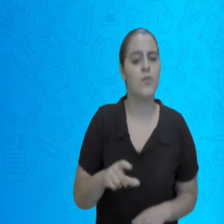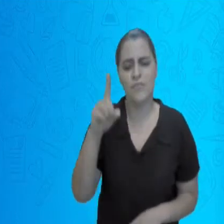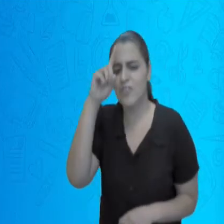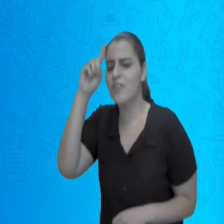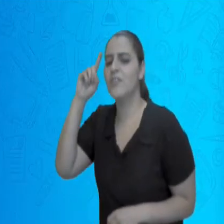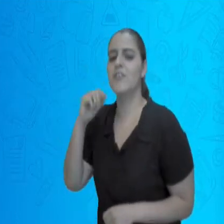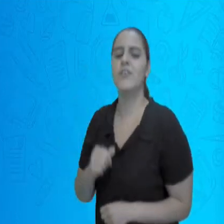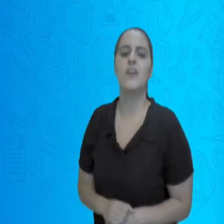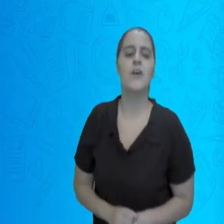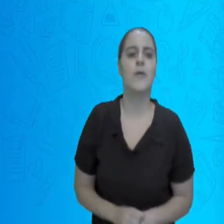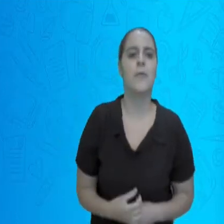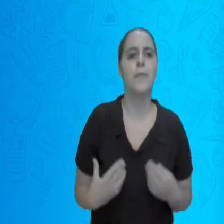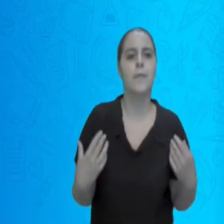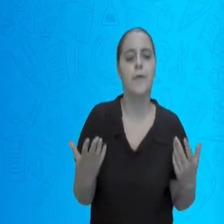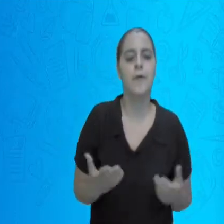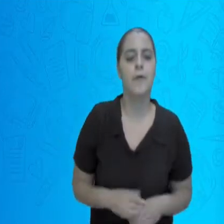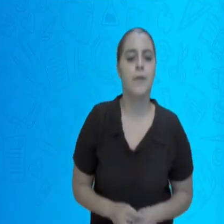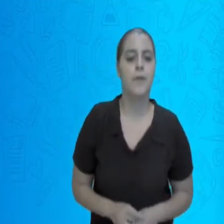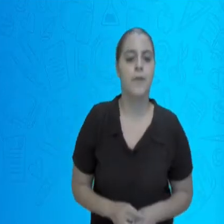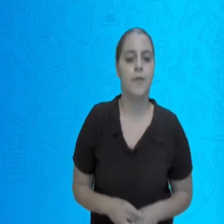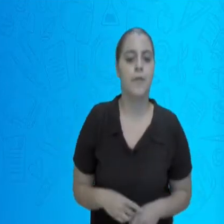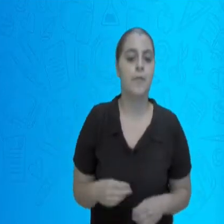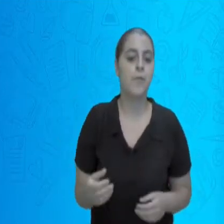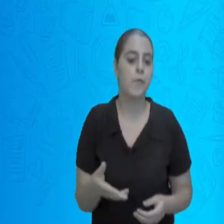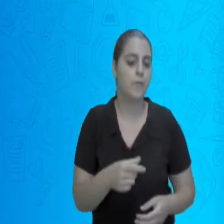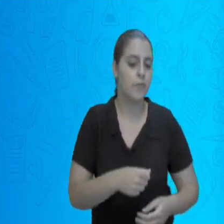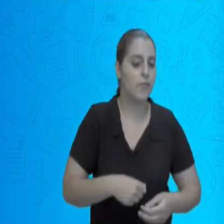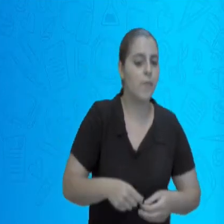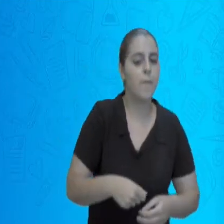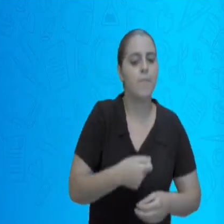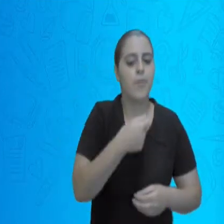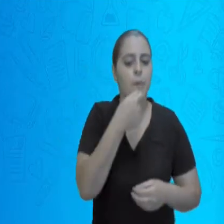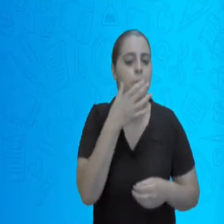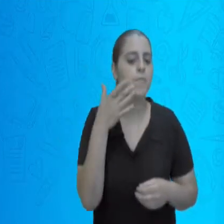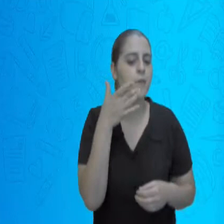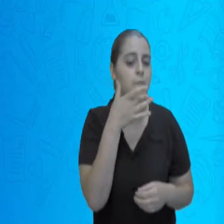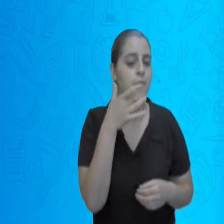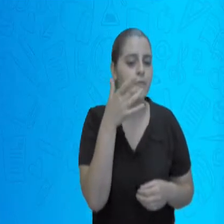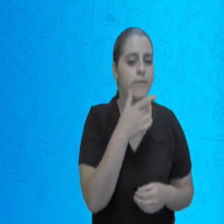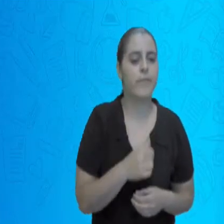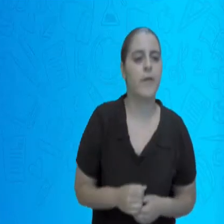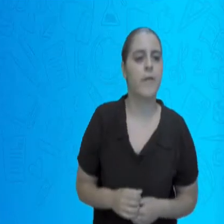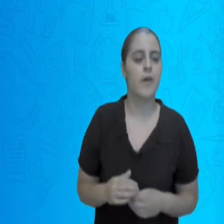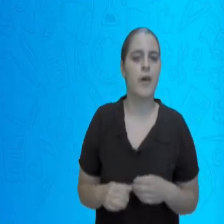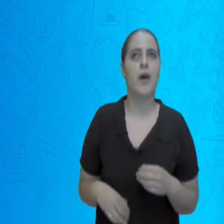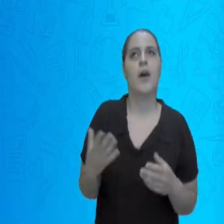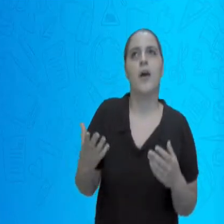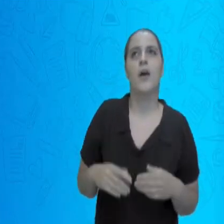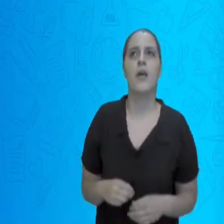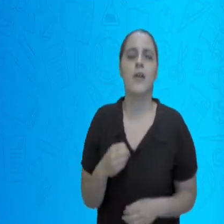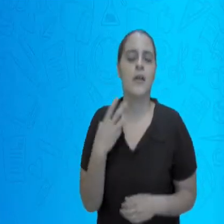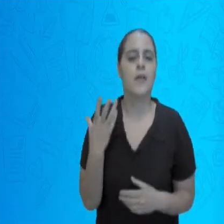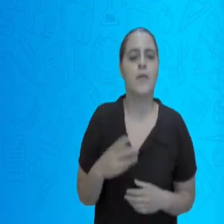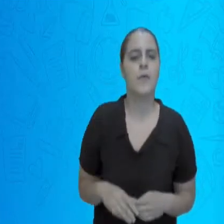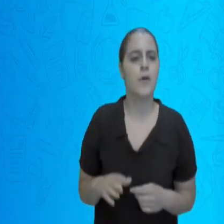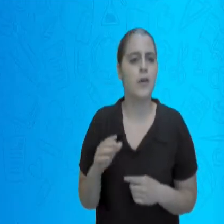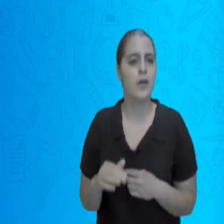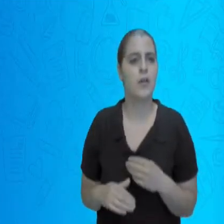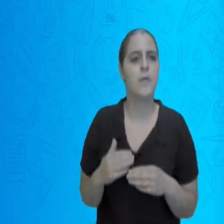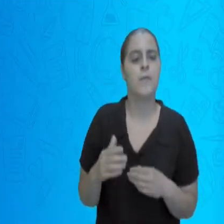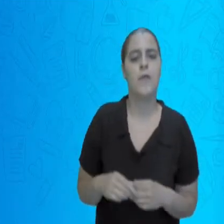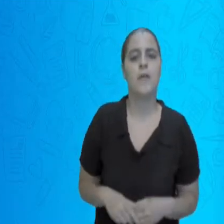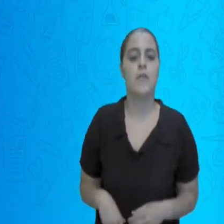dia, para alguns na culinária, para poder ajudar a desenvolver algumas coisas. Então, são assim,